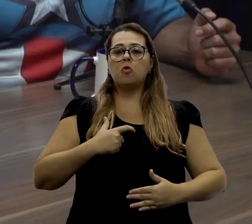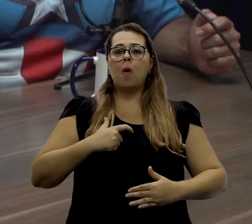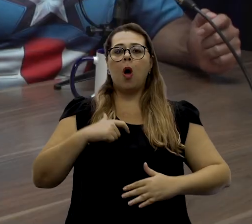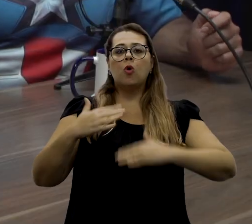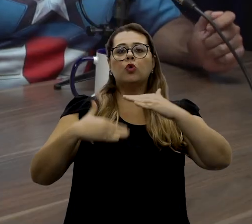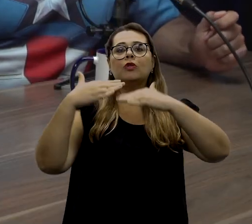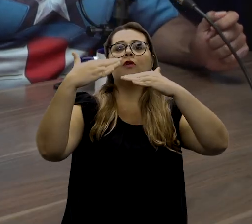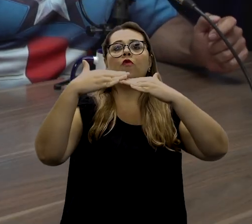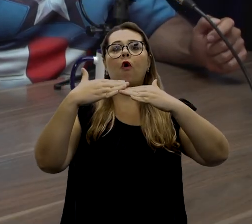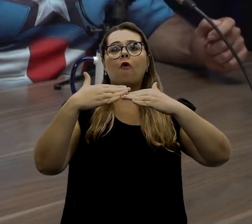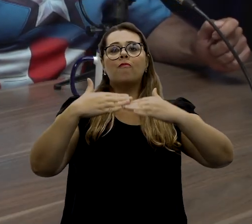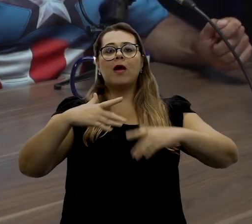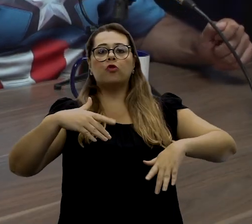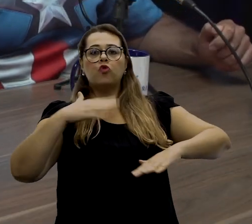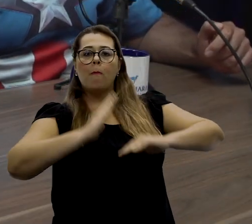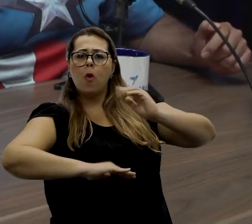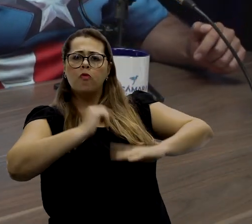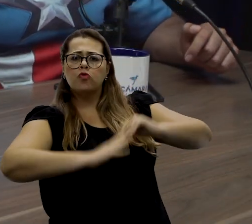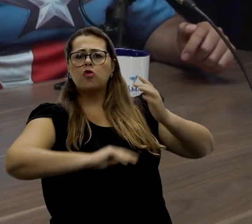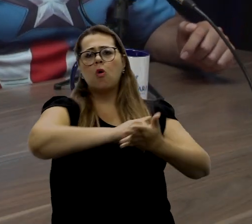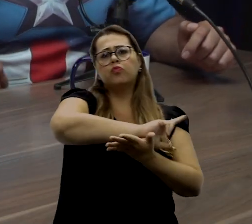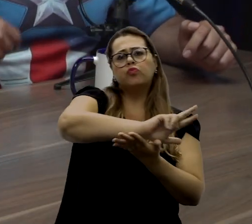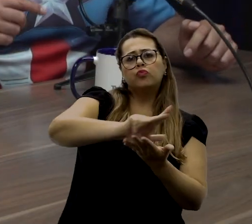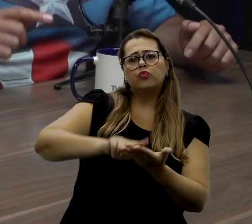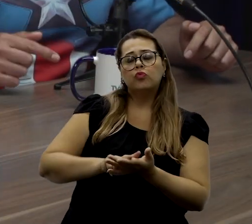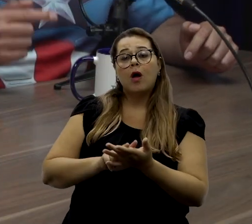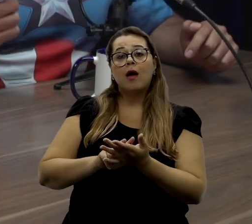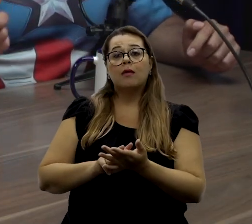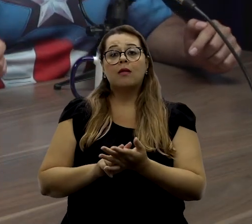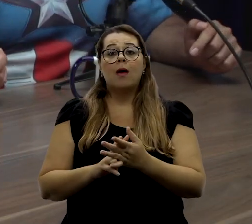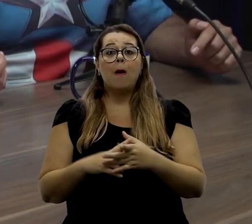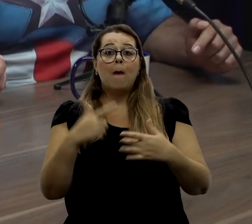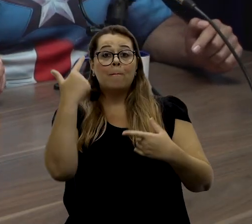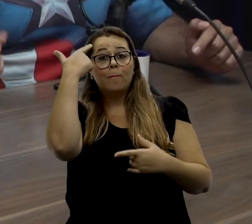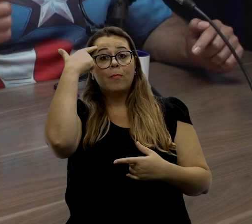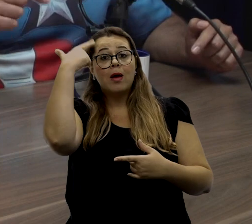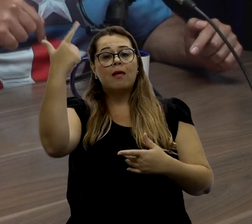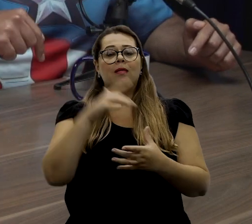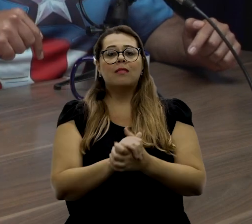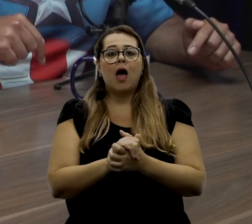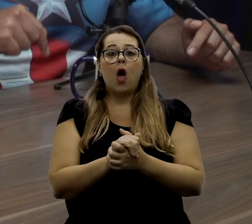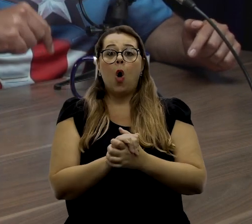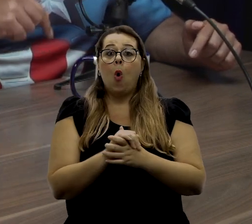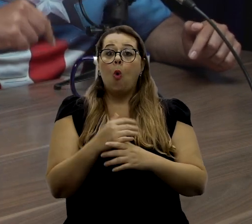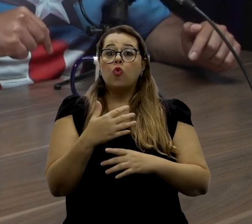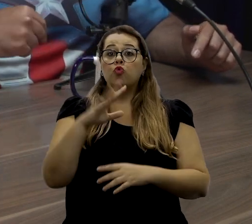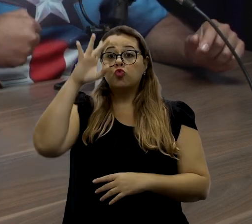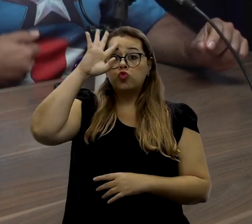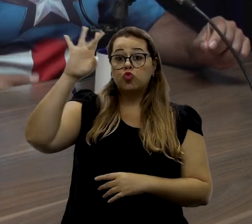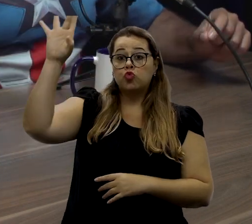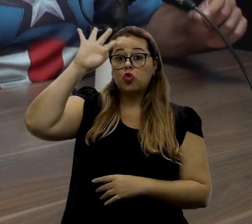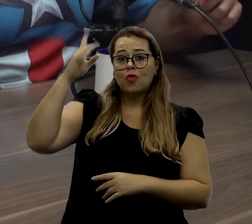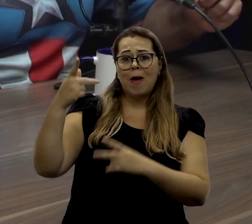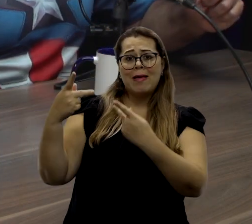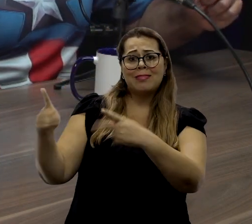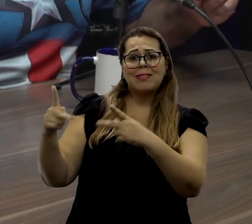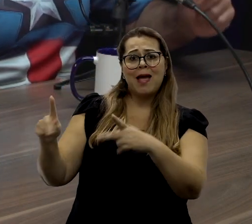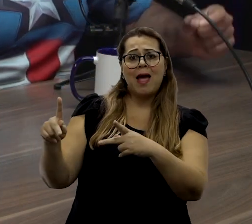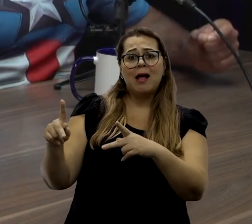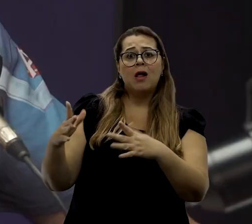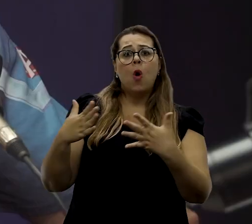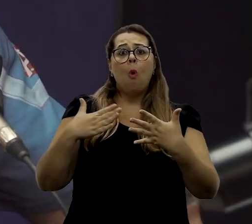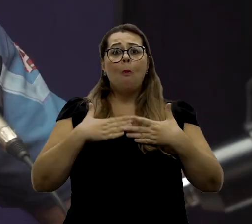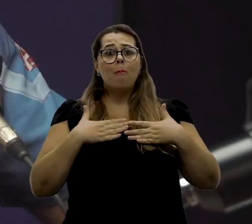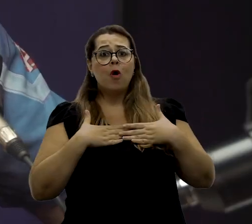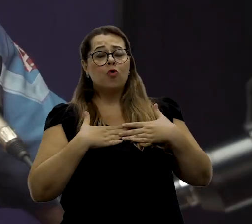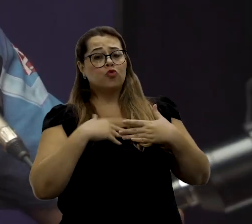de pessoas que queiram ver você, que você vive o sonho dela e não o seu sonho. Tem que ver seu sonho. E quando se fala de serviços